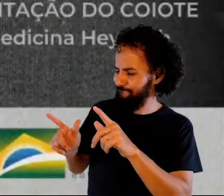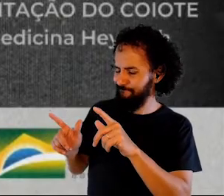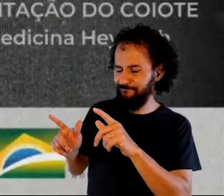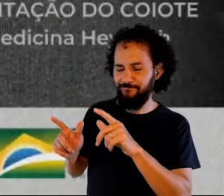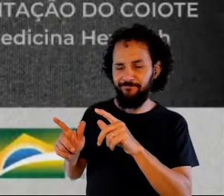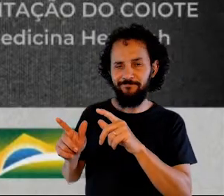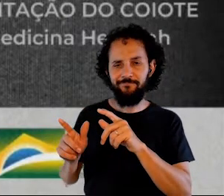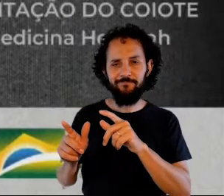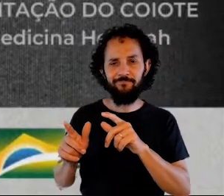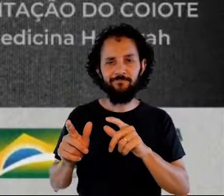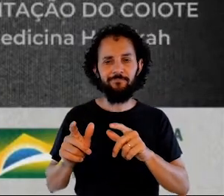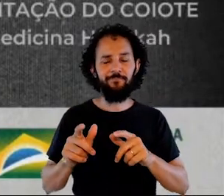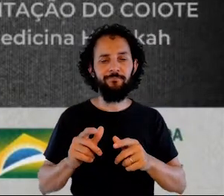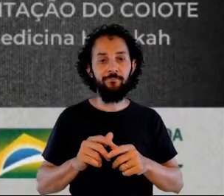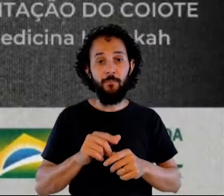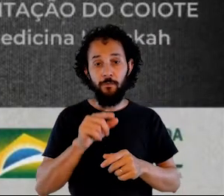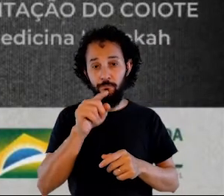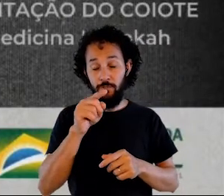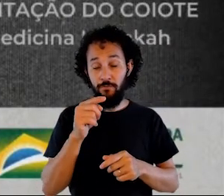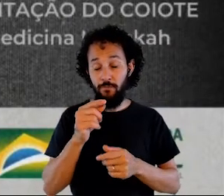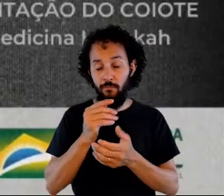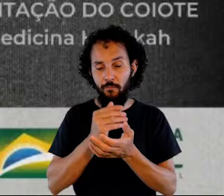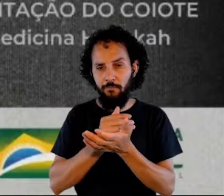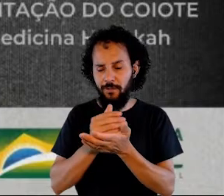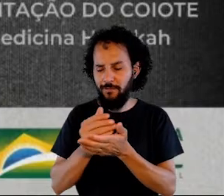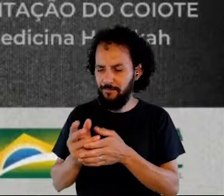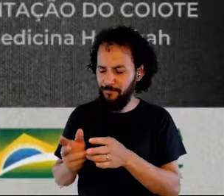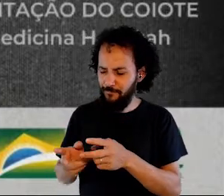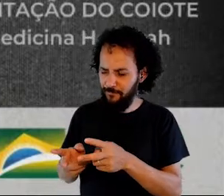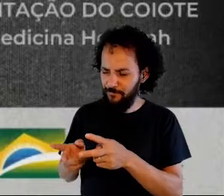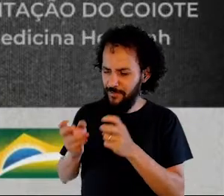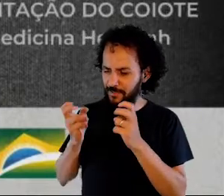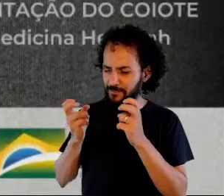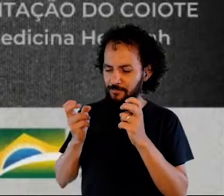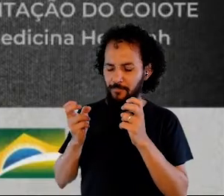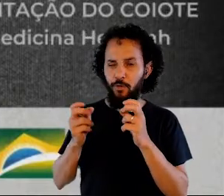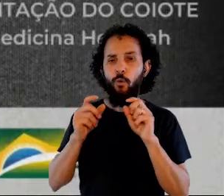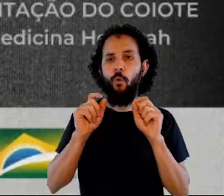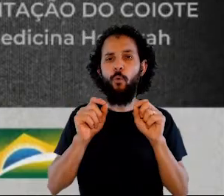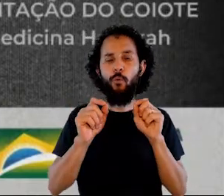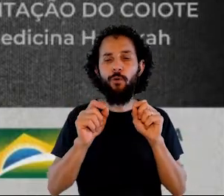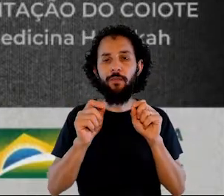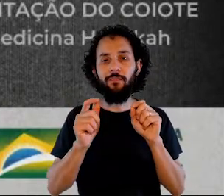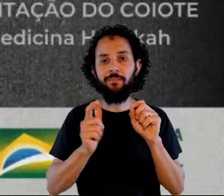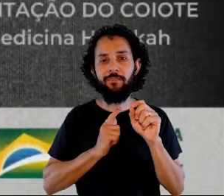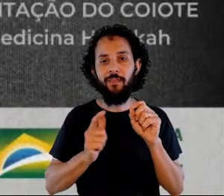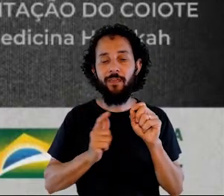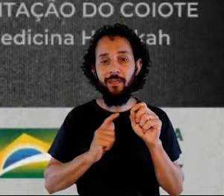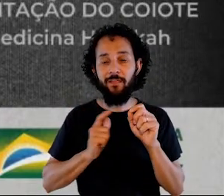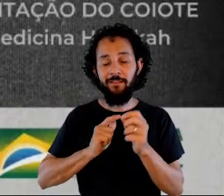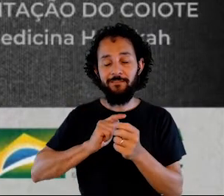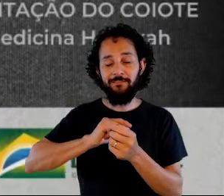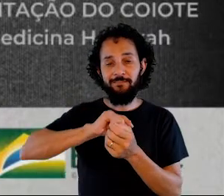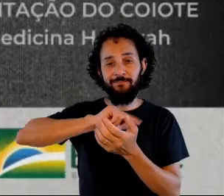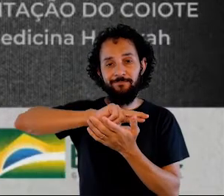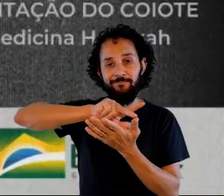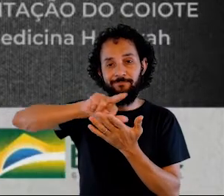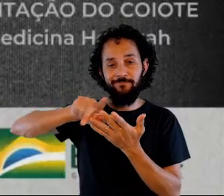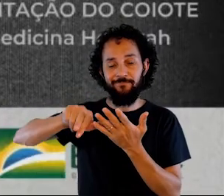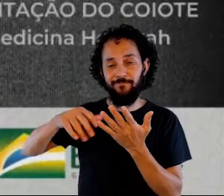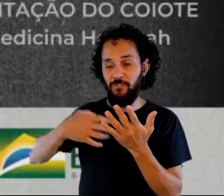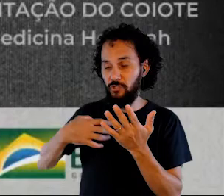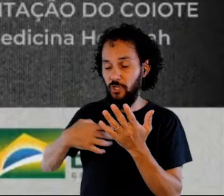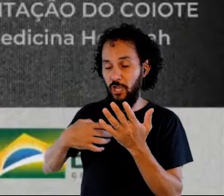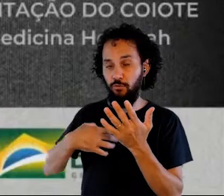Você começa a perceber que mostra muitas faces de si mesmo aos outros e